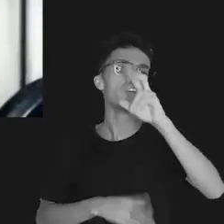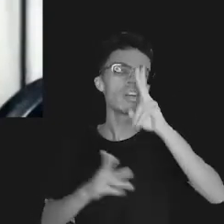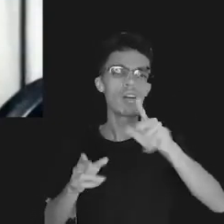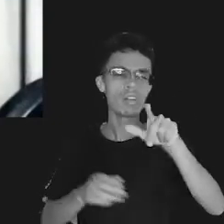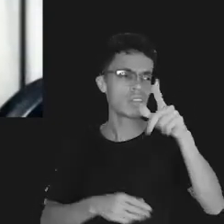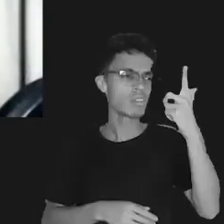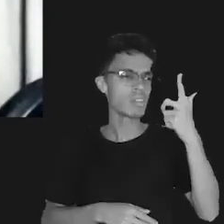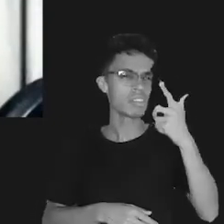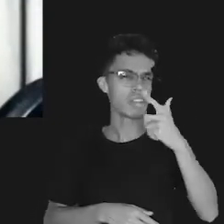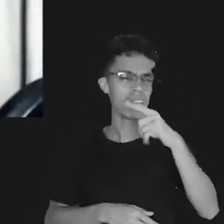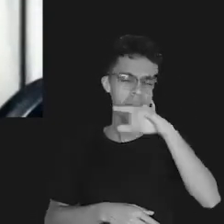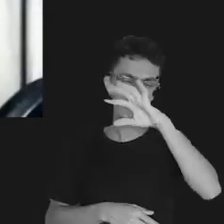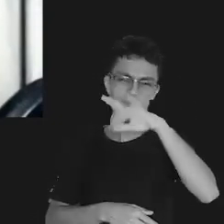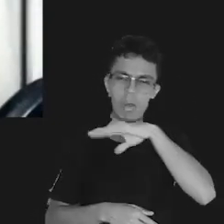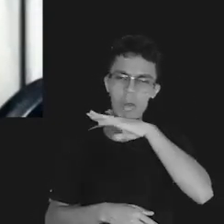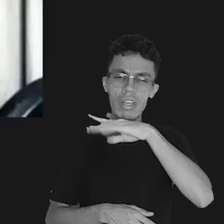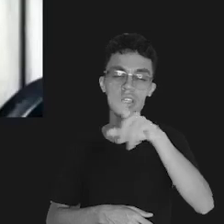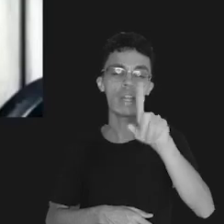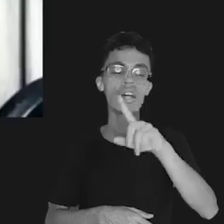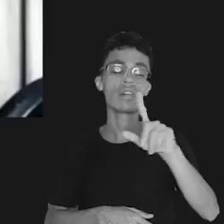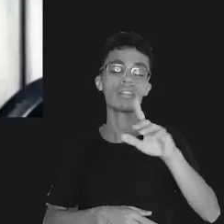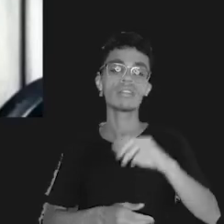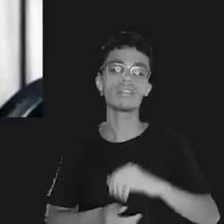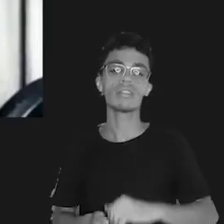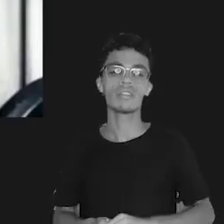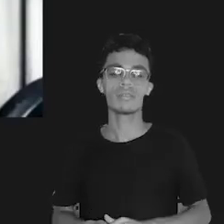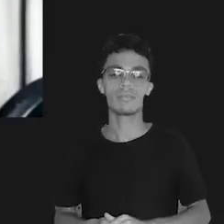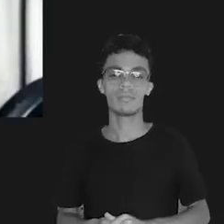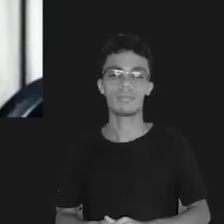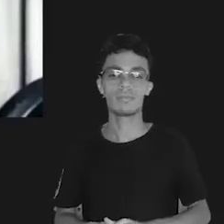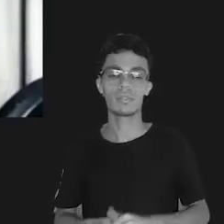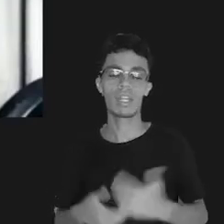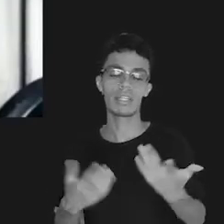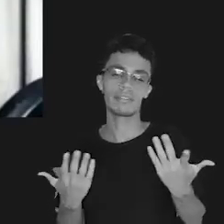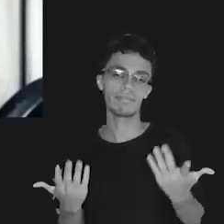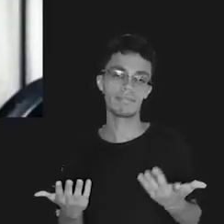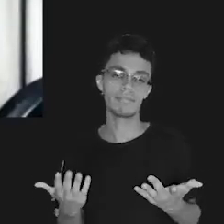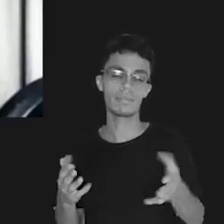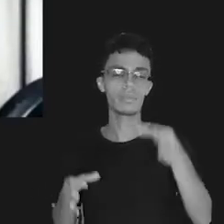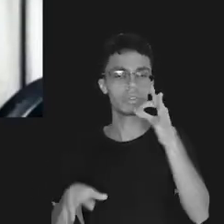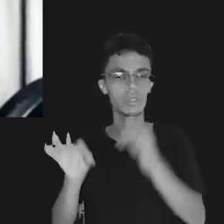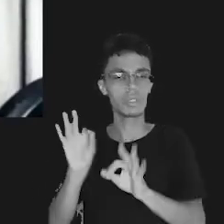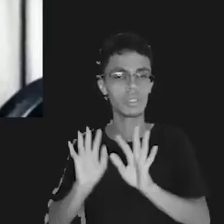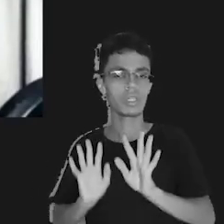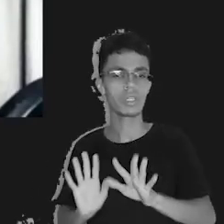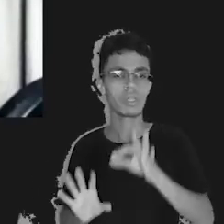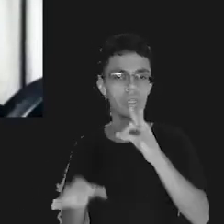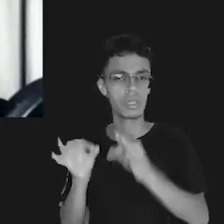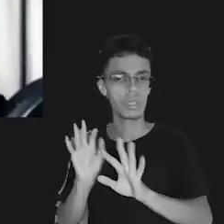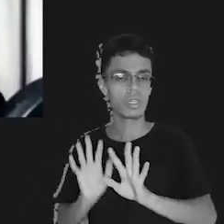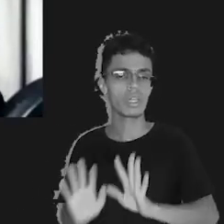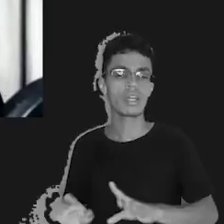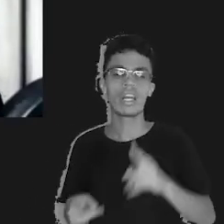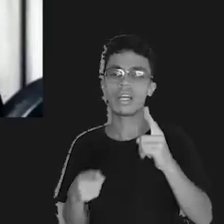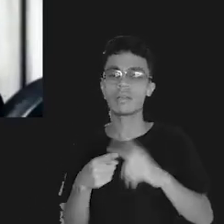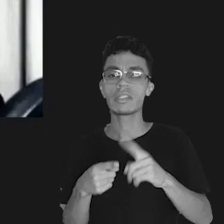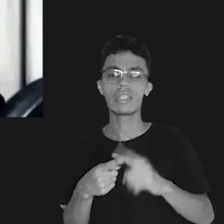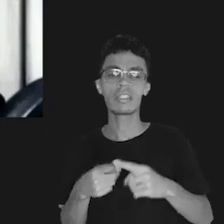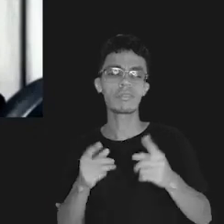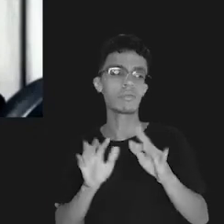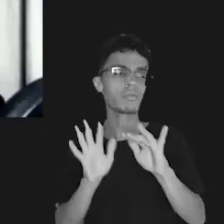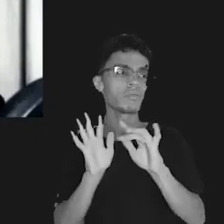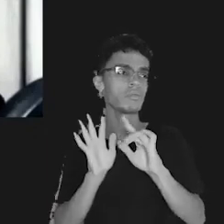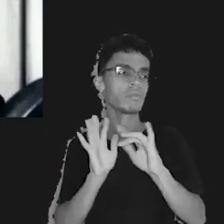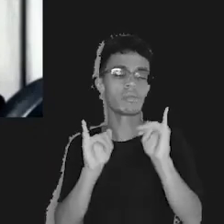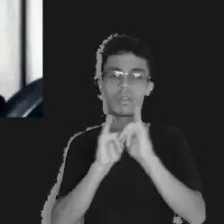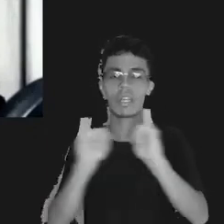As autoridades cuidam bem do seu agente. Excelência! Excelência! E por que não declarar que